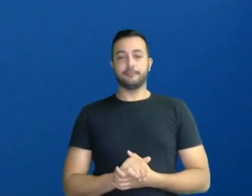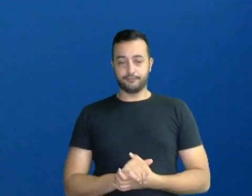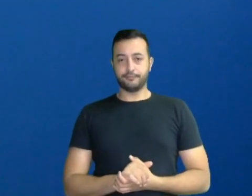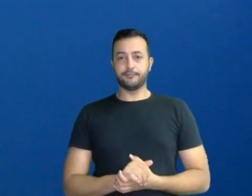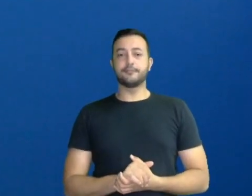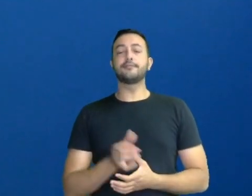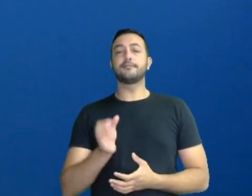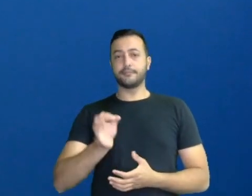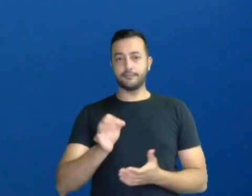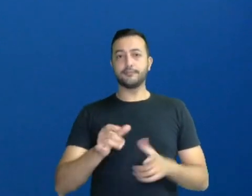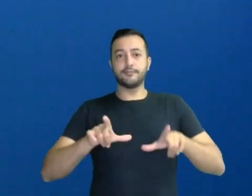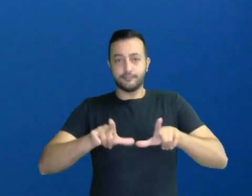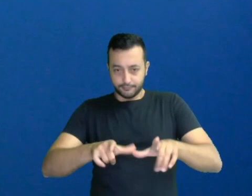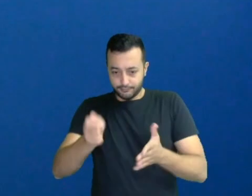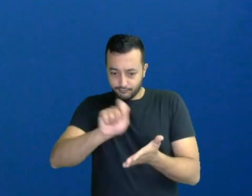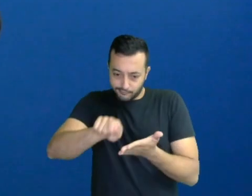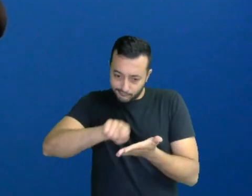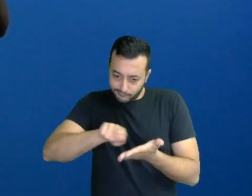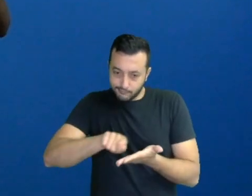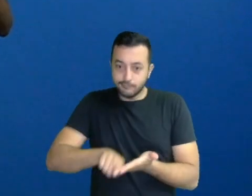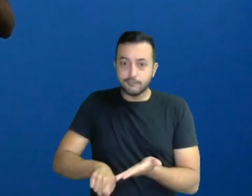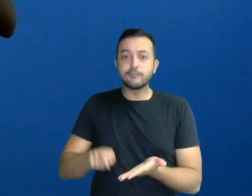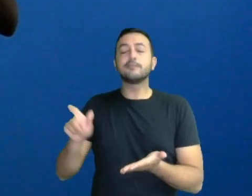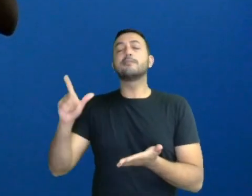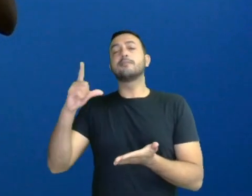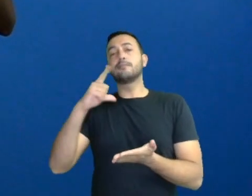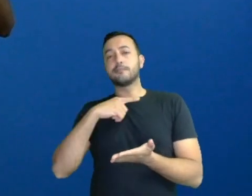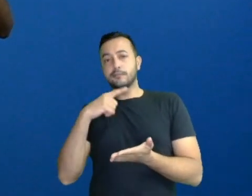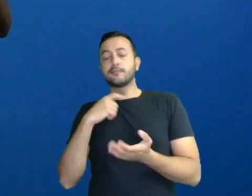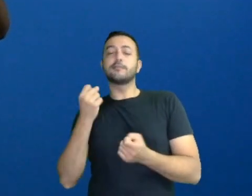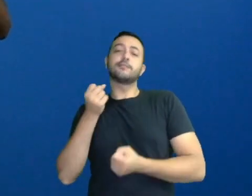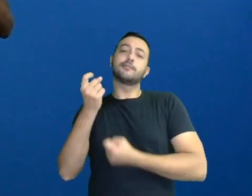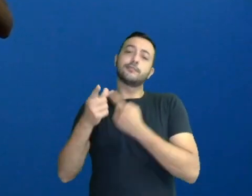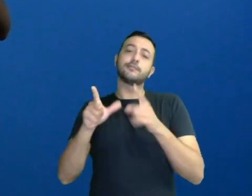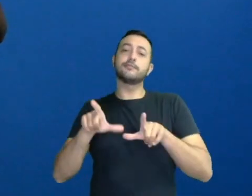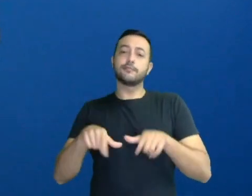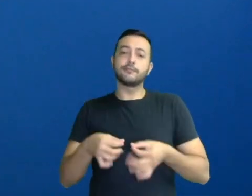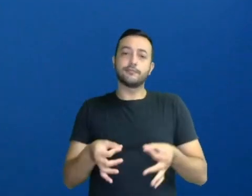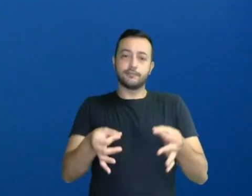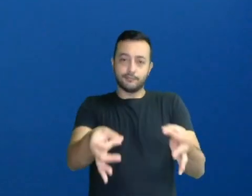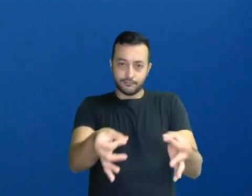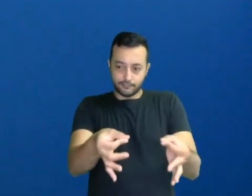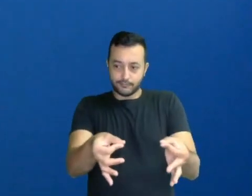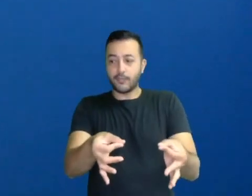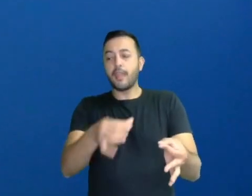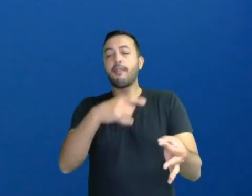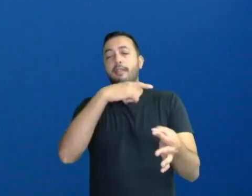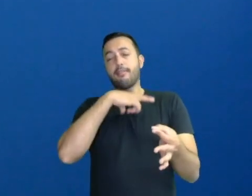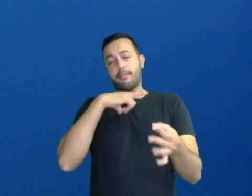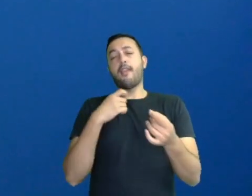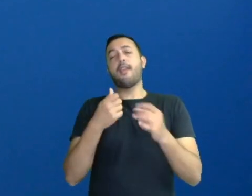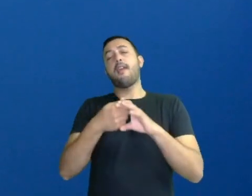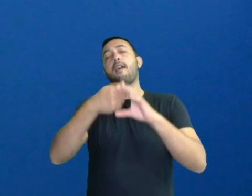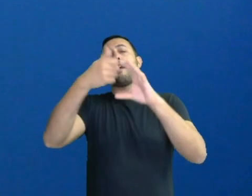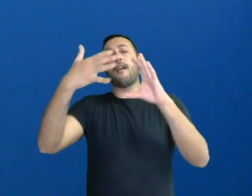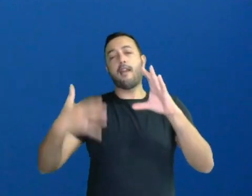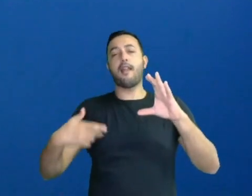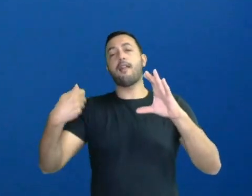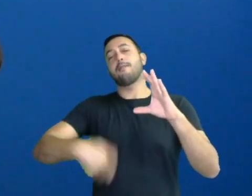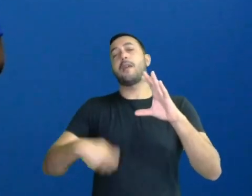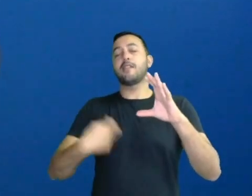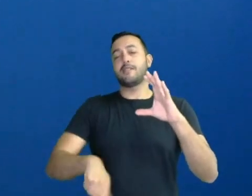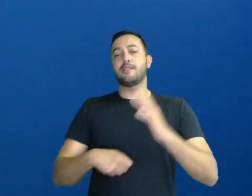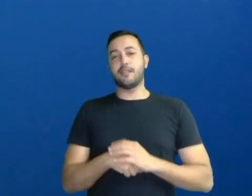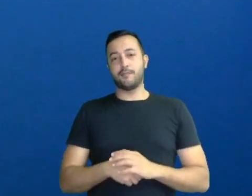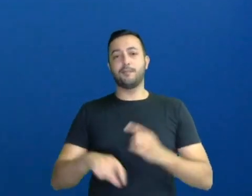tá certo então bilhete ele tem algumas algumas algumas características que não podem faltar